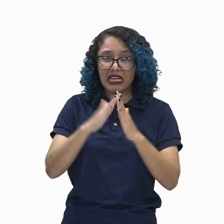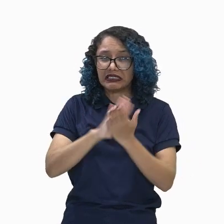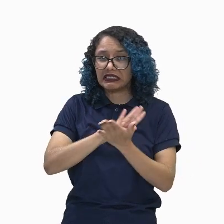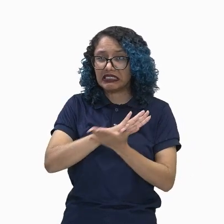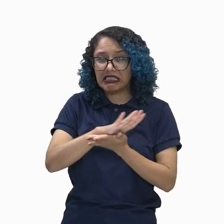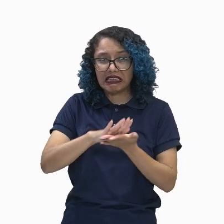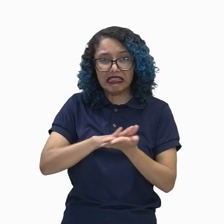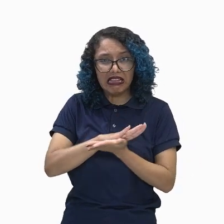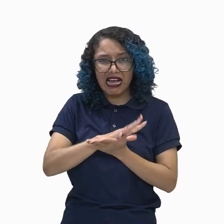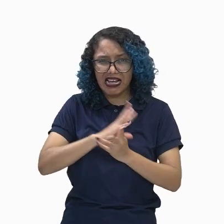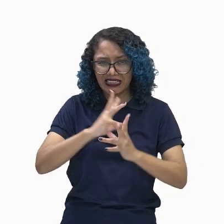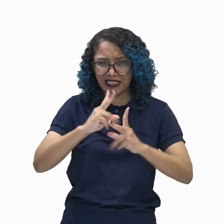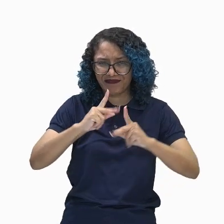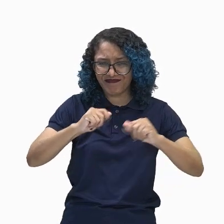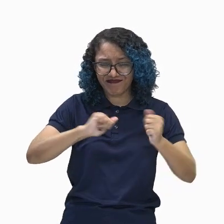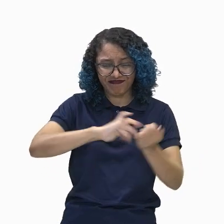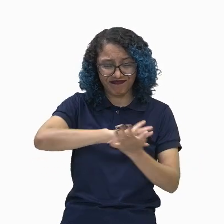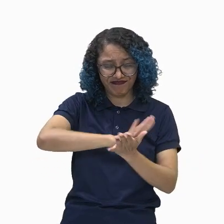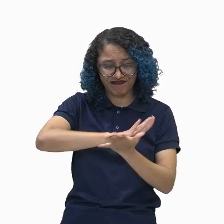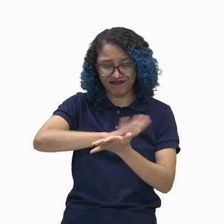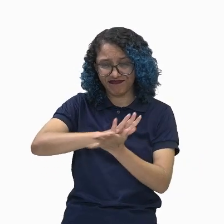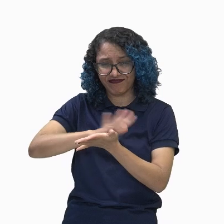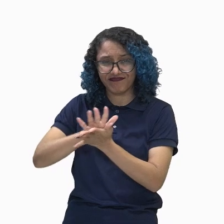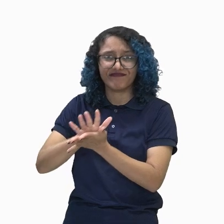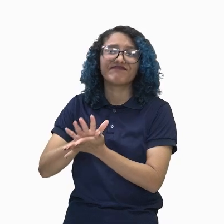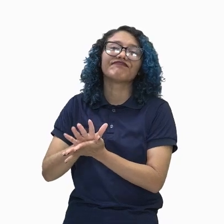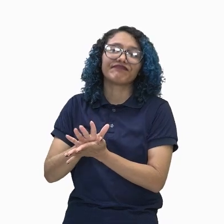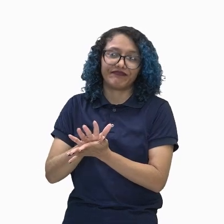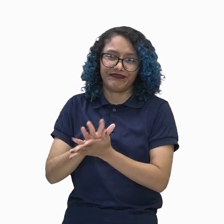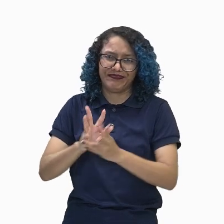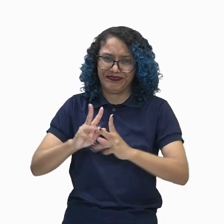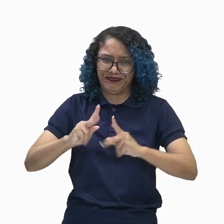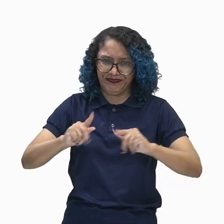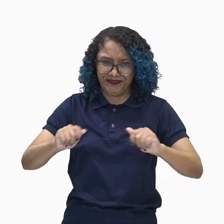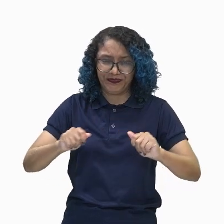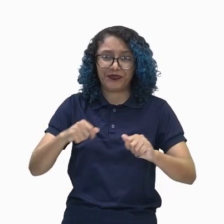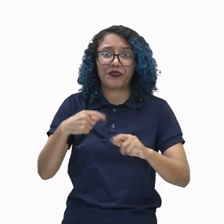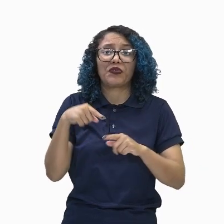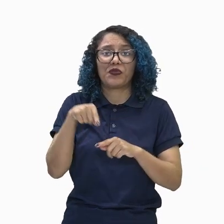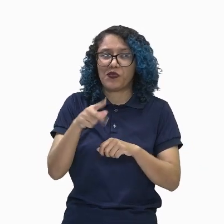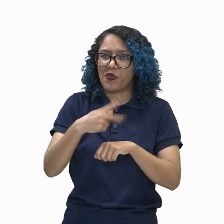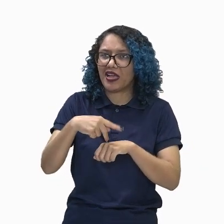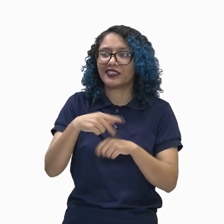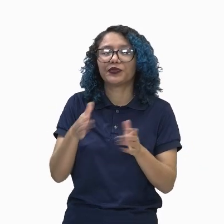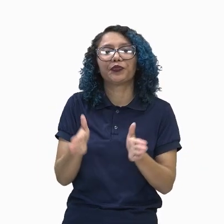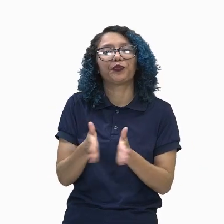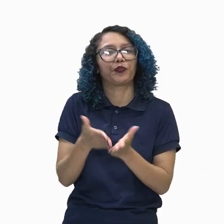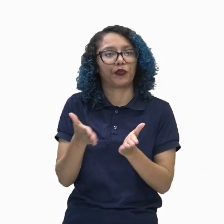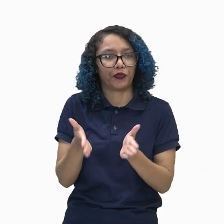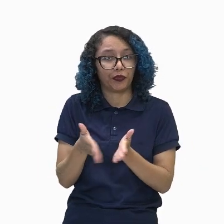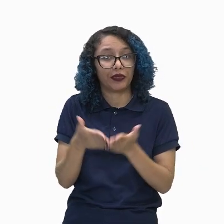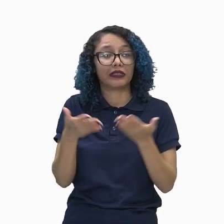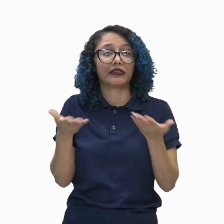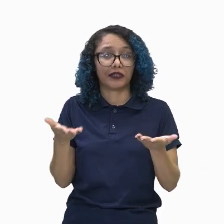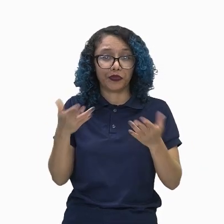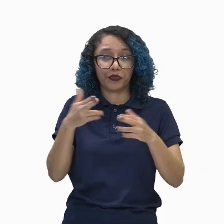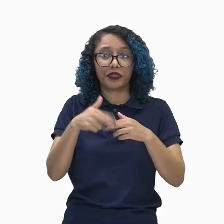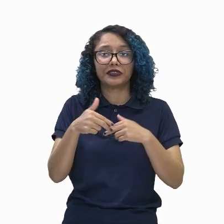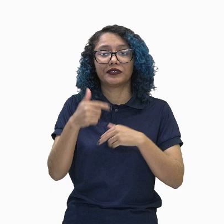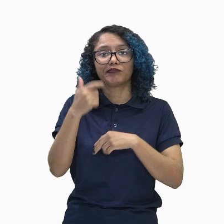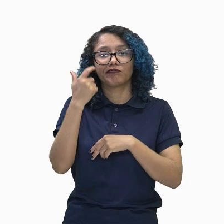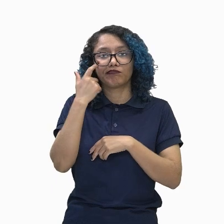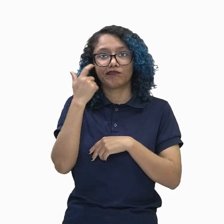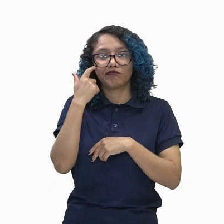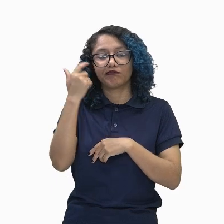até mesmo porque o Haiti é um país relativamente pobre, né? Então isso fez com que as pessoas,